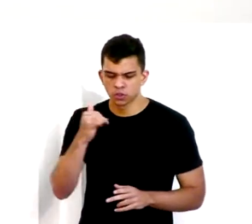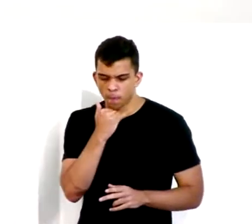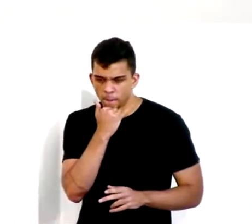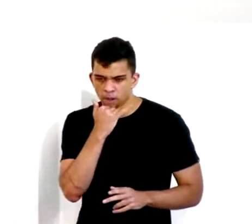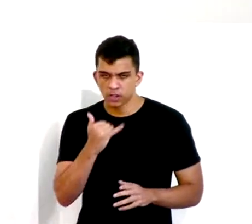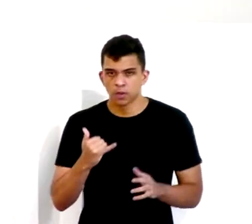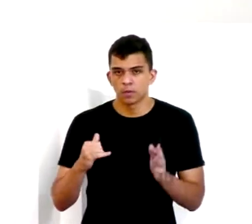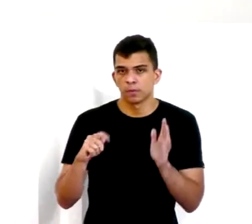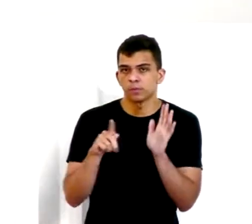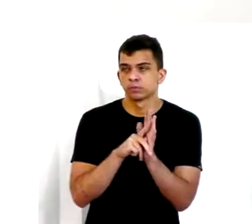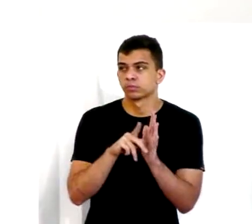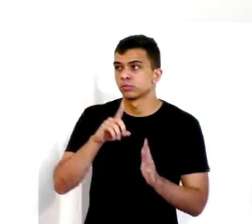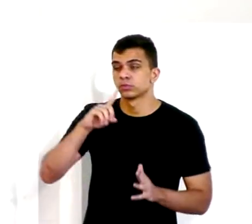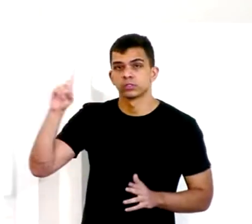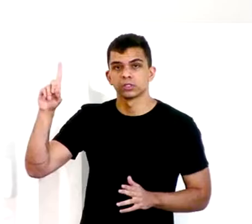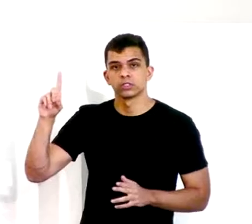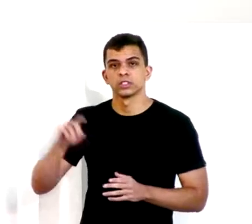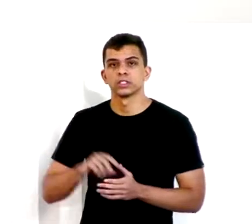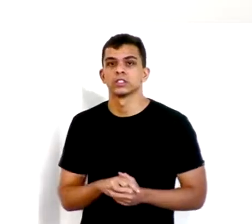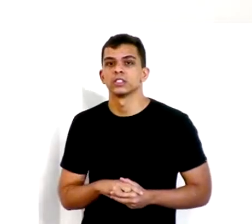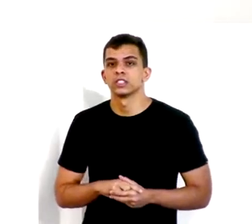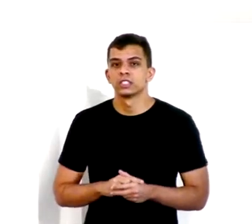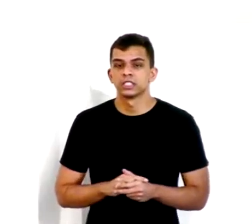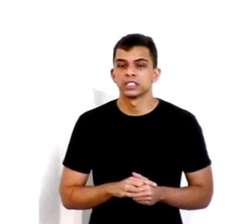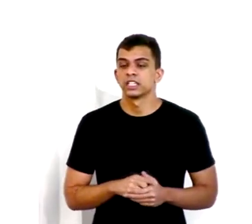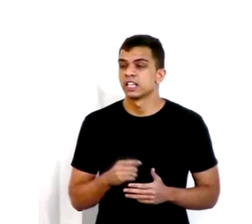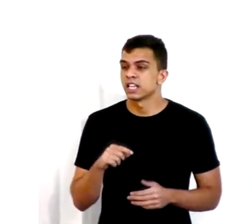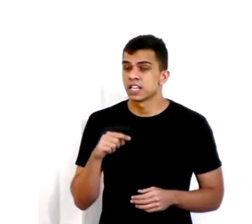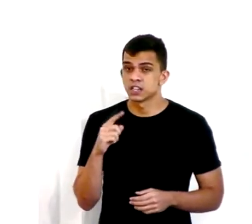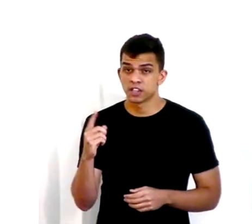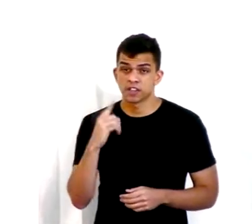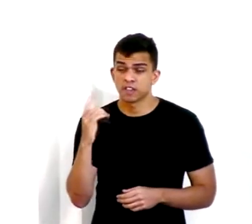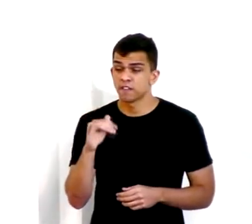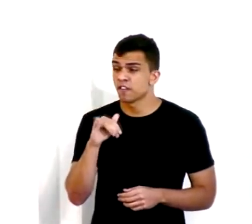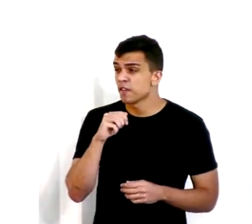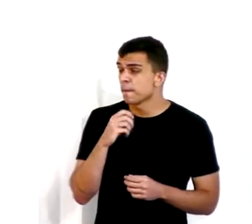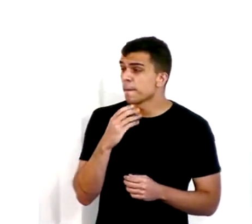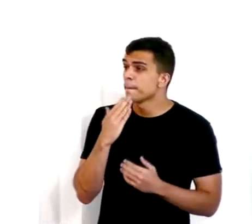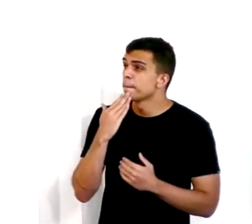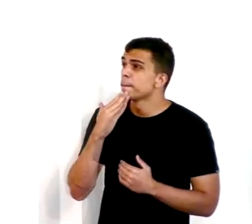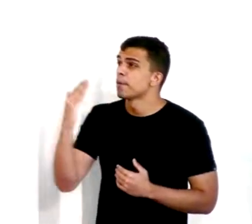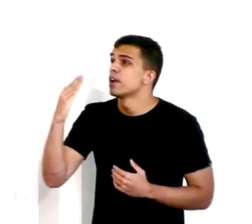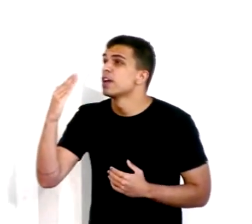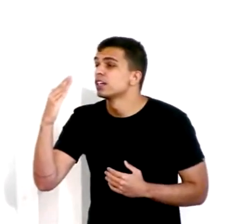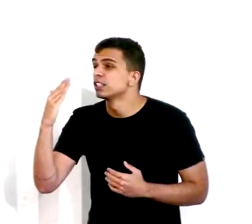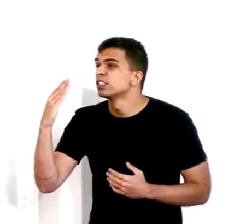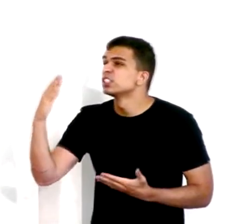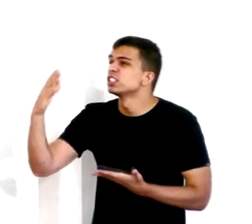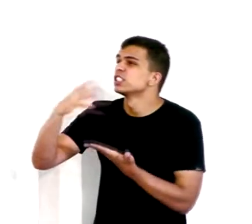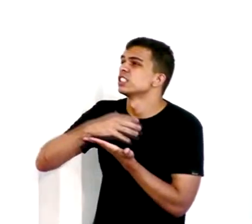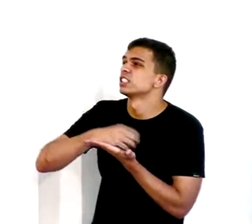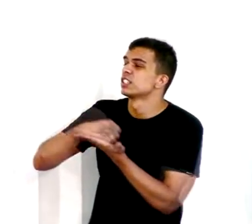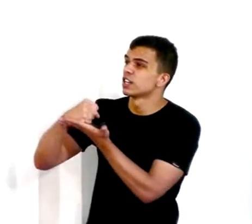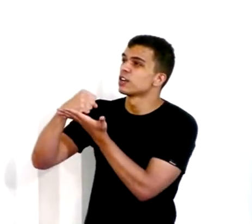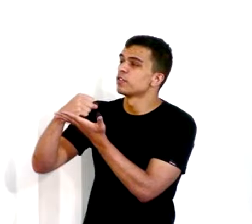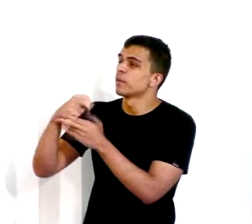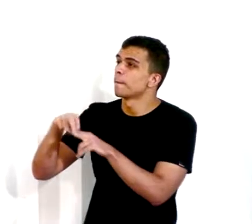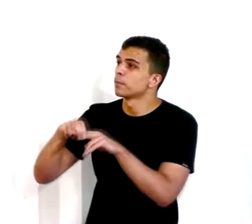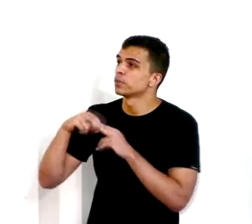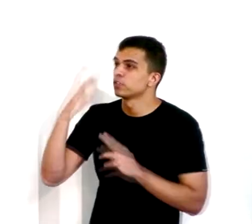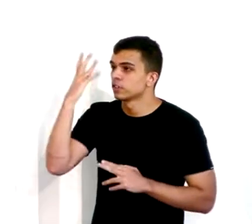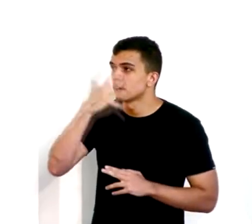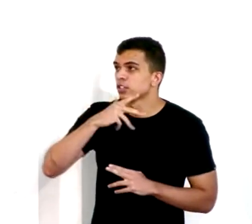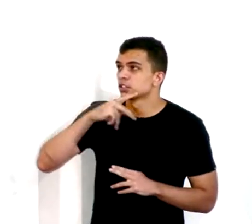diz: volta-te, Senhor, livra a minha alma, salva-me por tua graça.